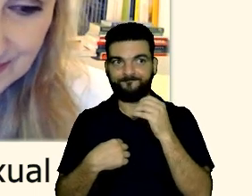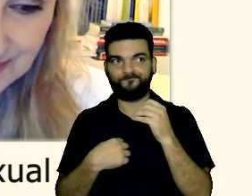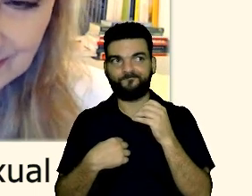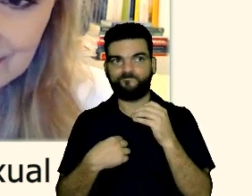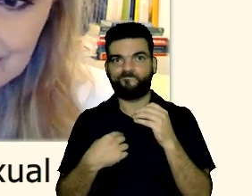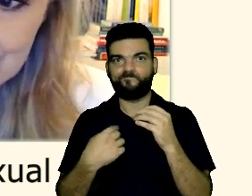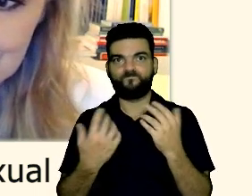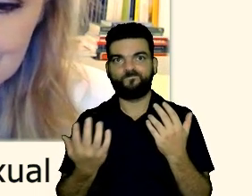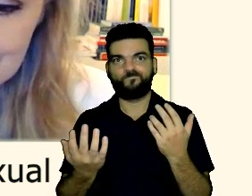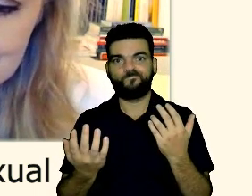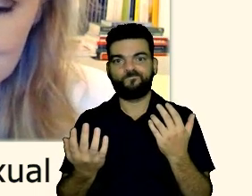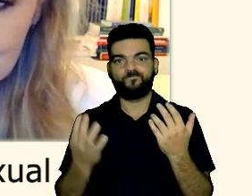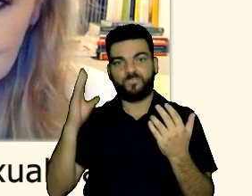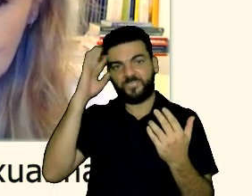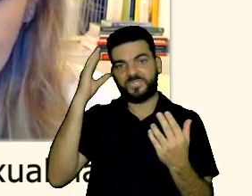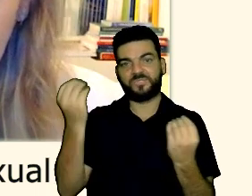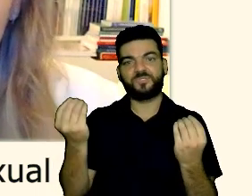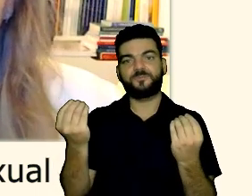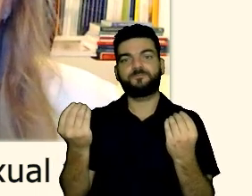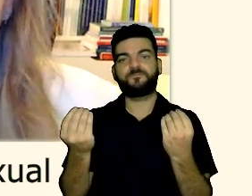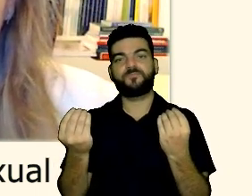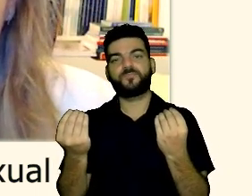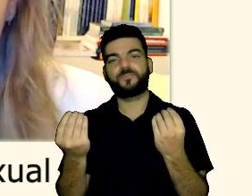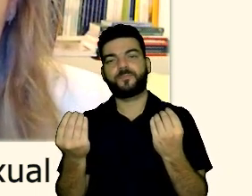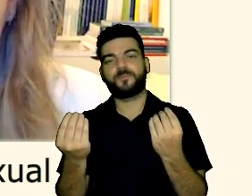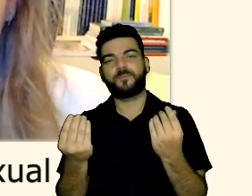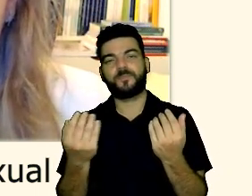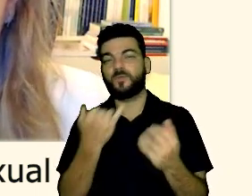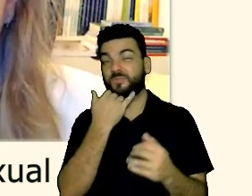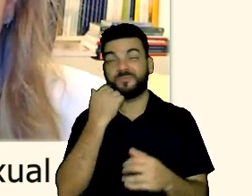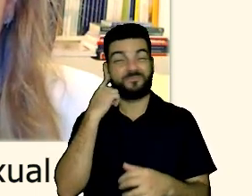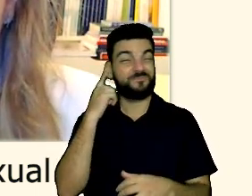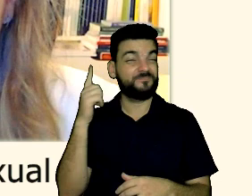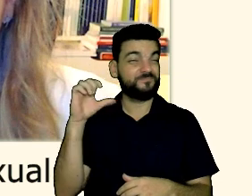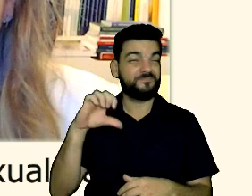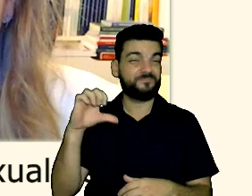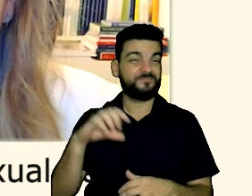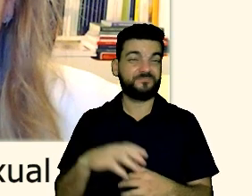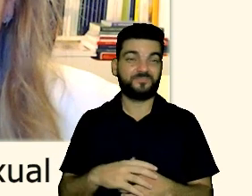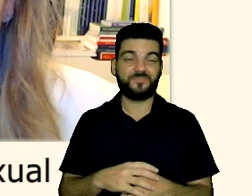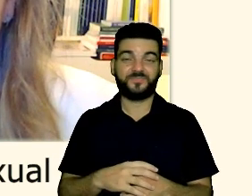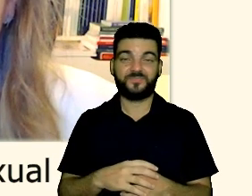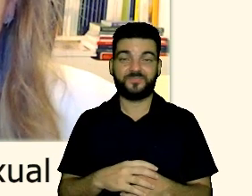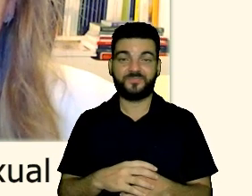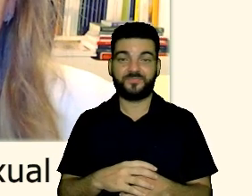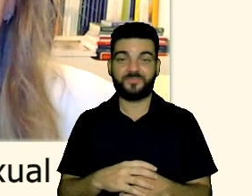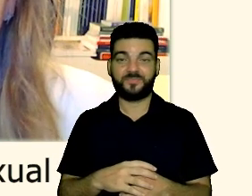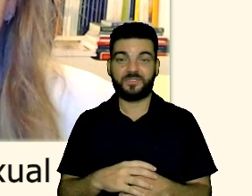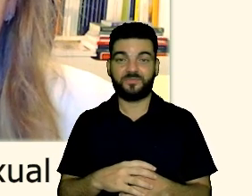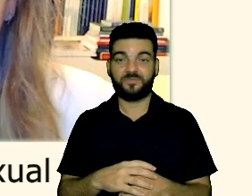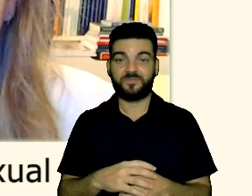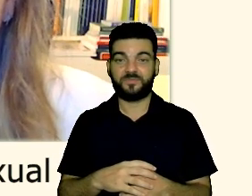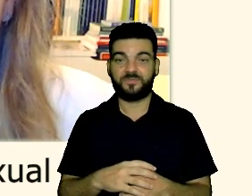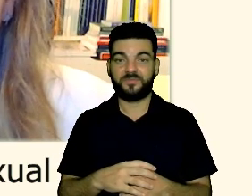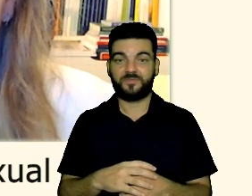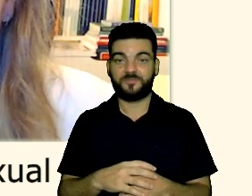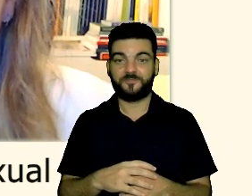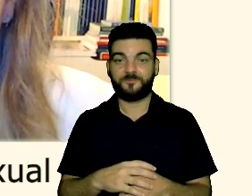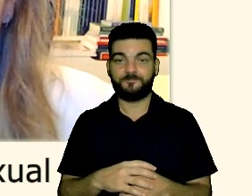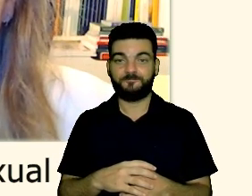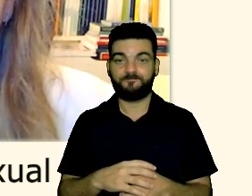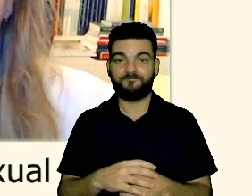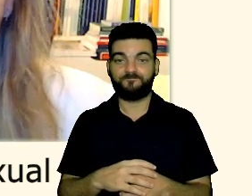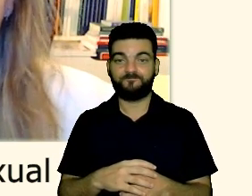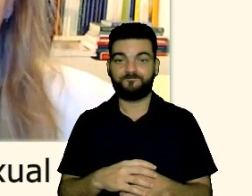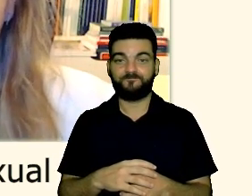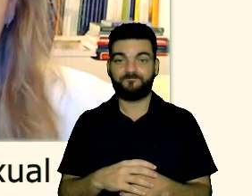já responderam muito bem a pergunta, né? Eu vejo que um dos fatores também que nos impede, né,